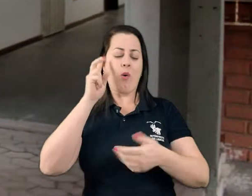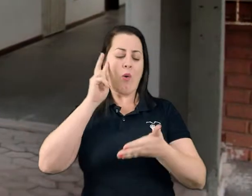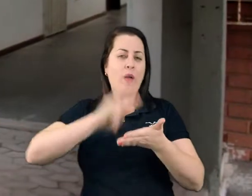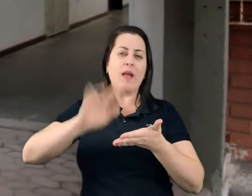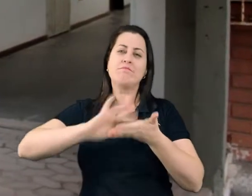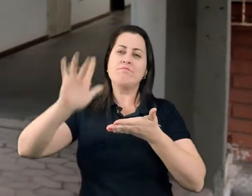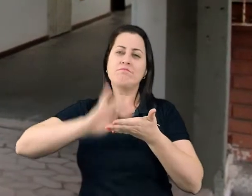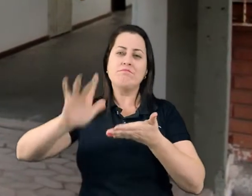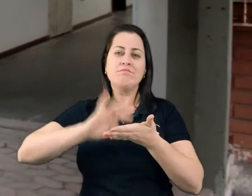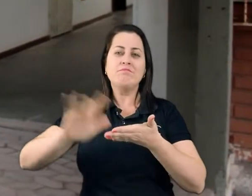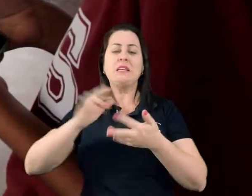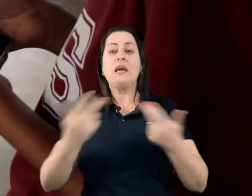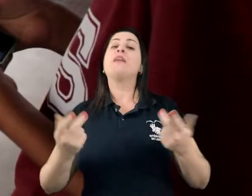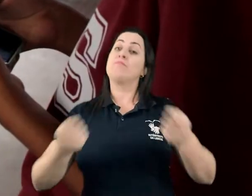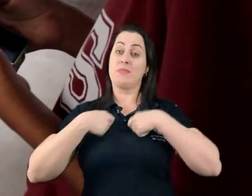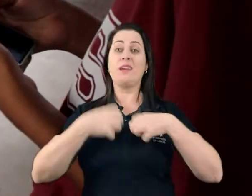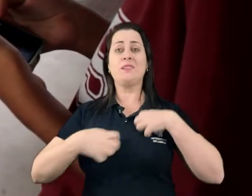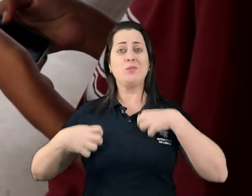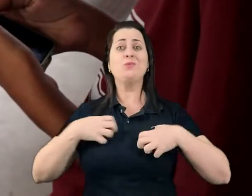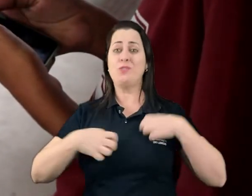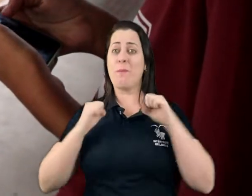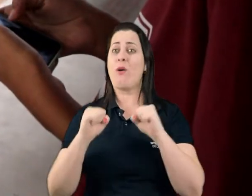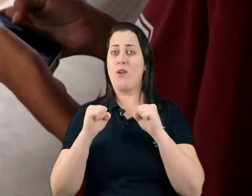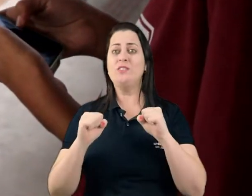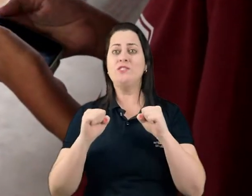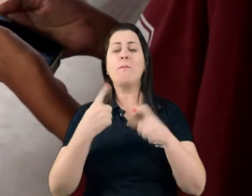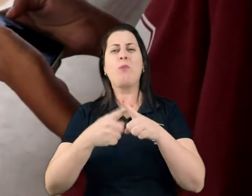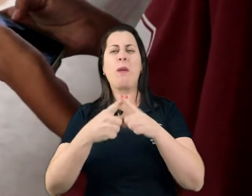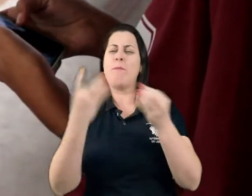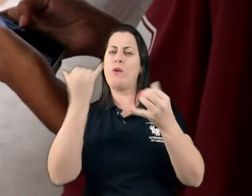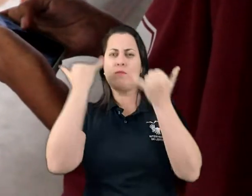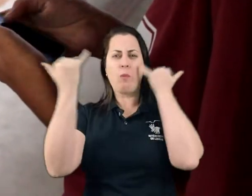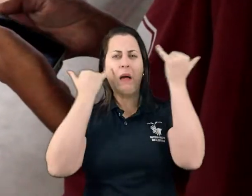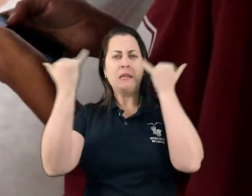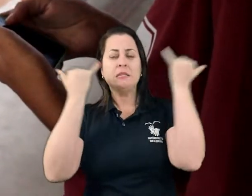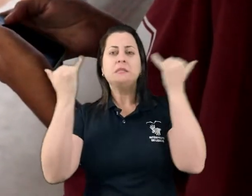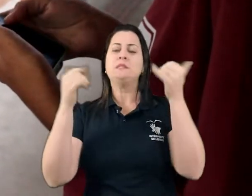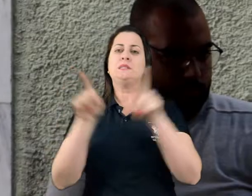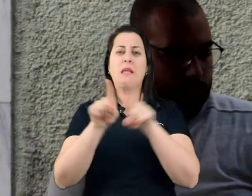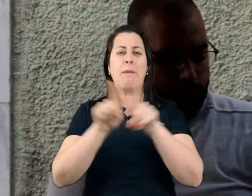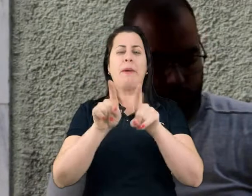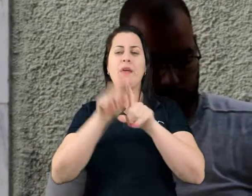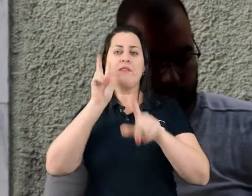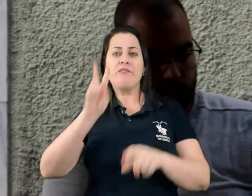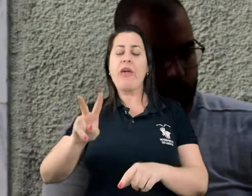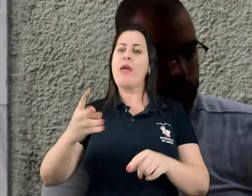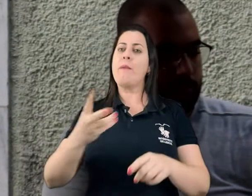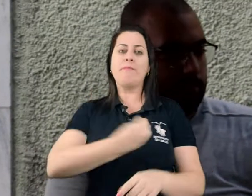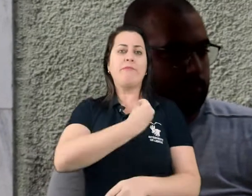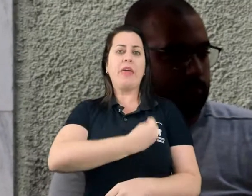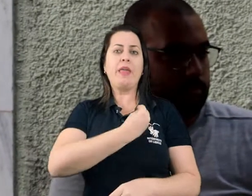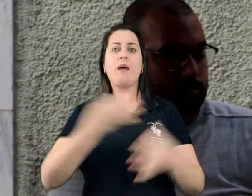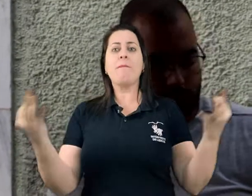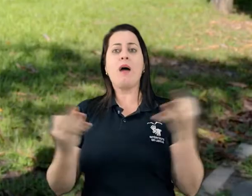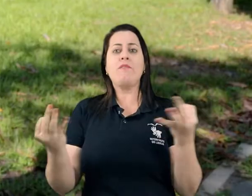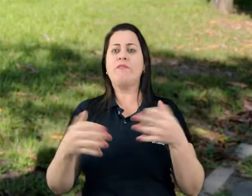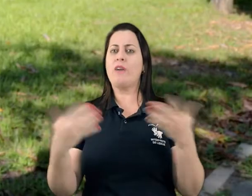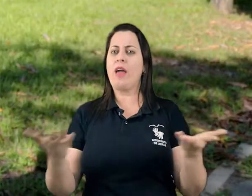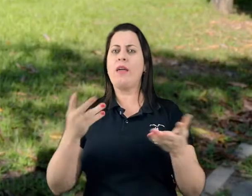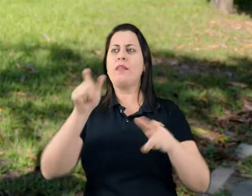dar uma olhada nas redes também pode causar angústia tanto pelo bombardeio de informações conta pelo exposição de vidas perfeitas